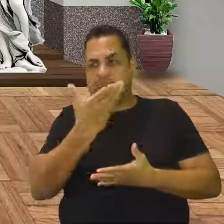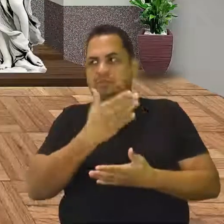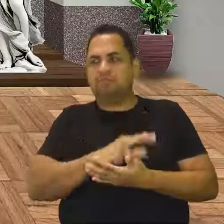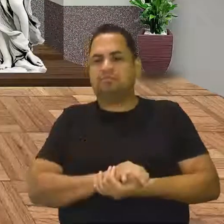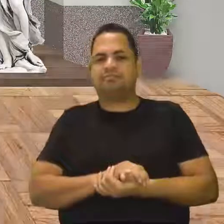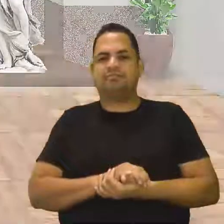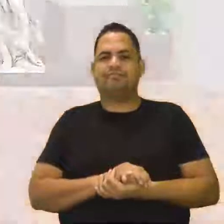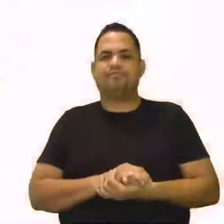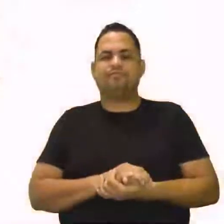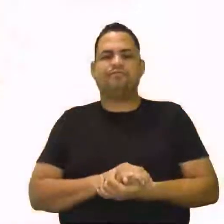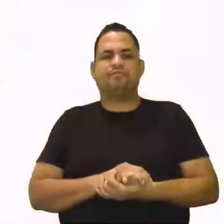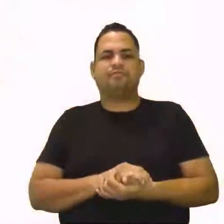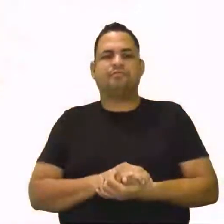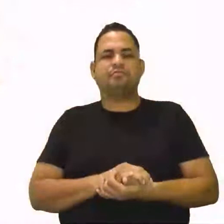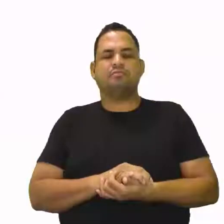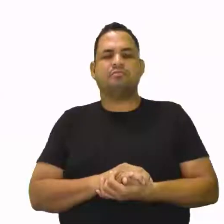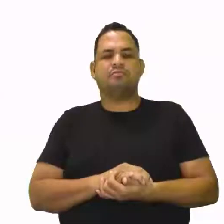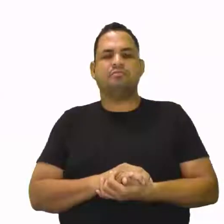aí.